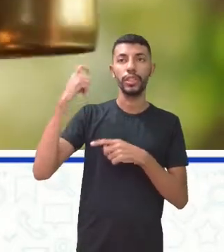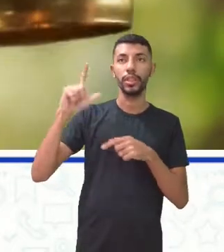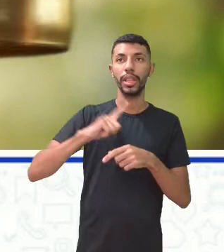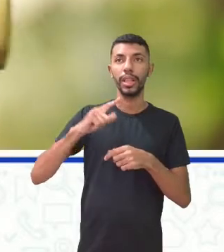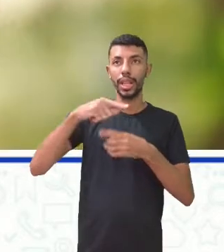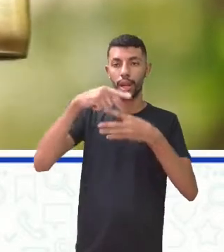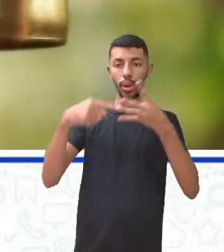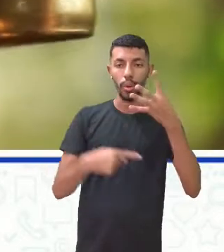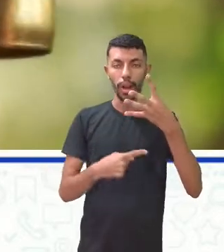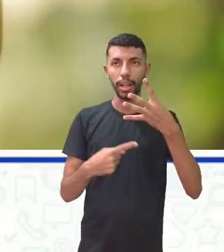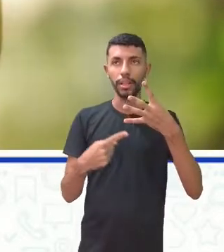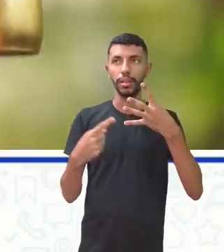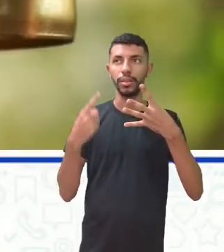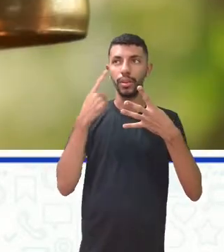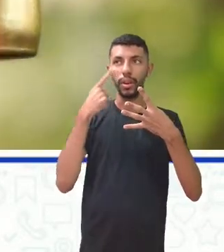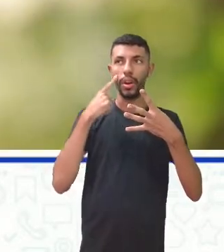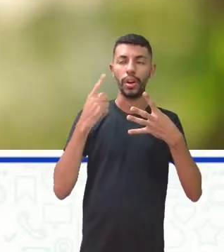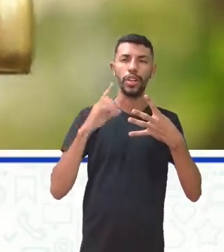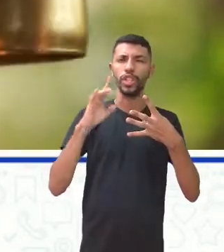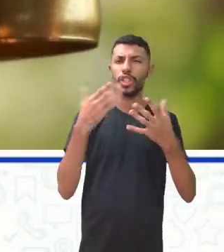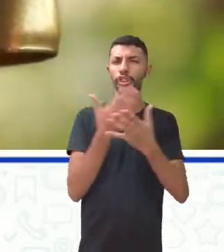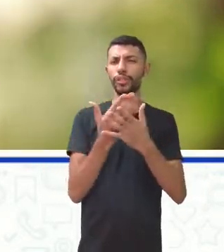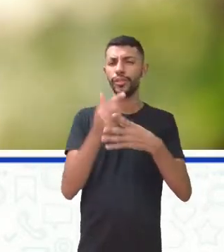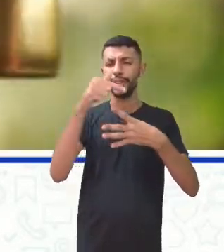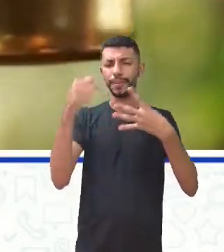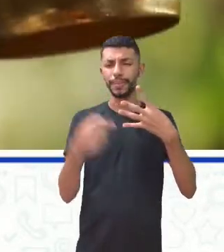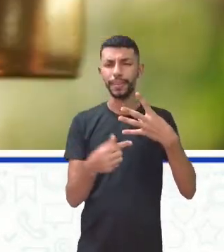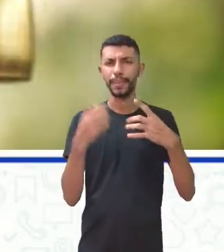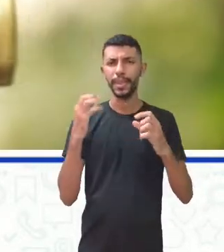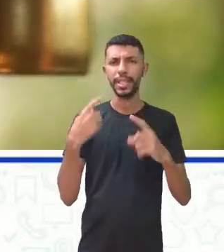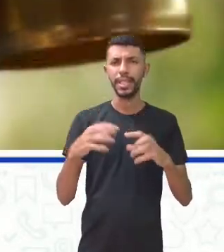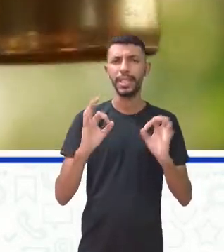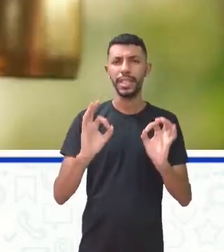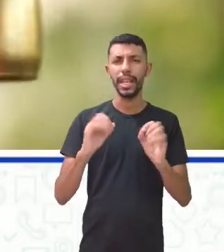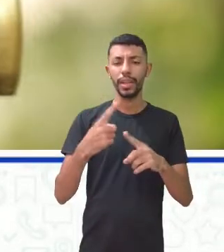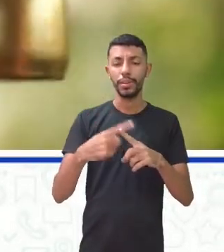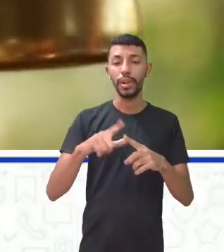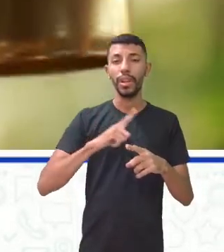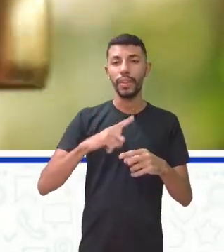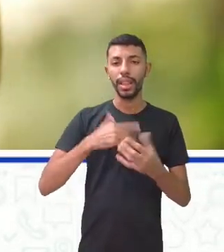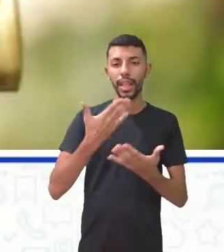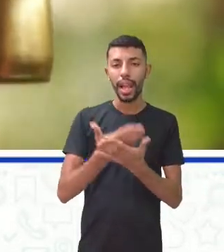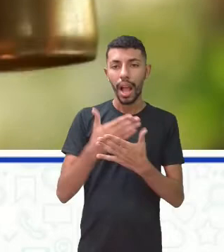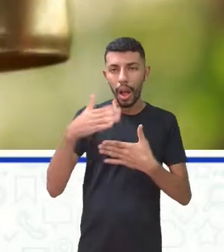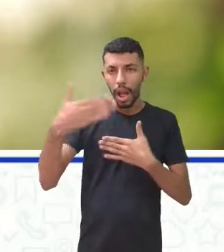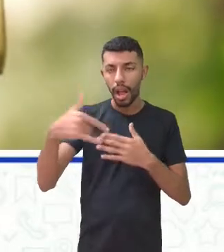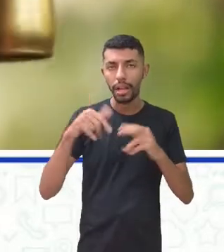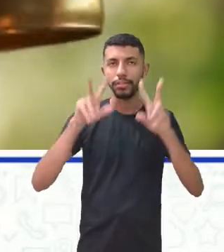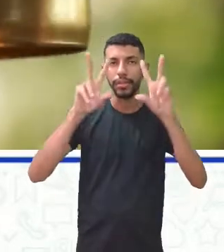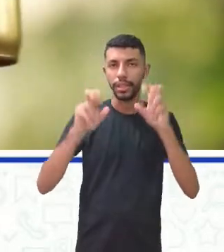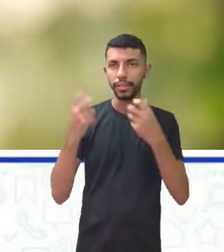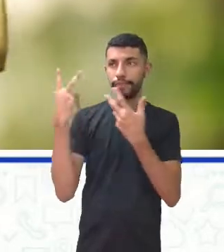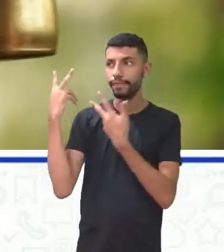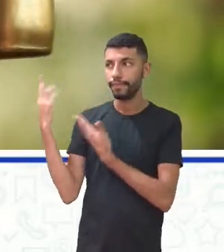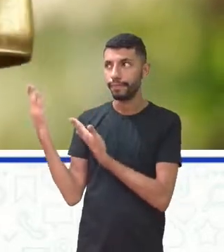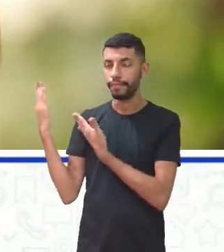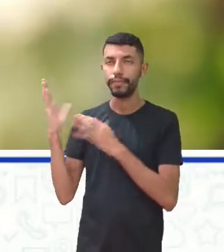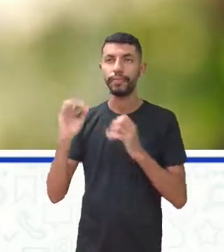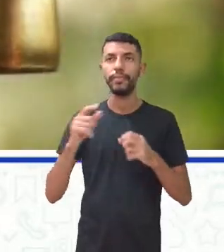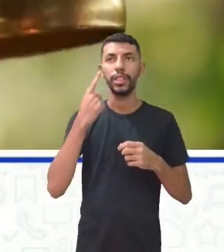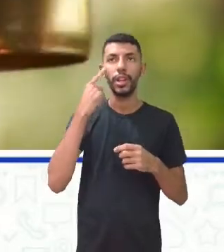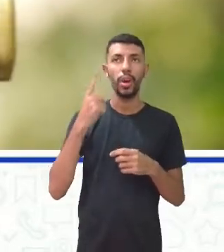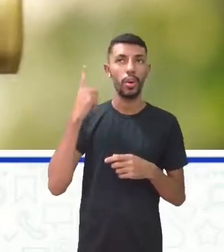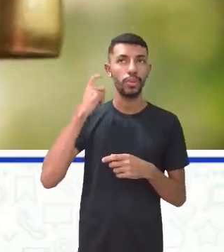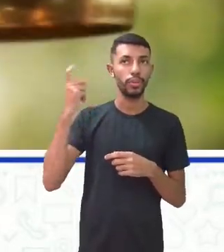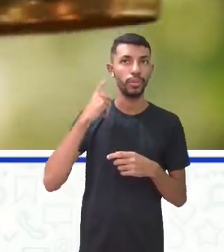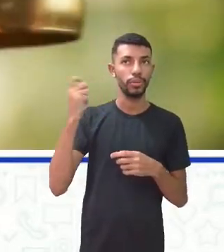propriedades. Eu só vou falar isso hoje, porque a gente vai ter mais outras aulas sobre esse assunto. Então, as propriedades do